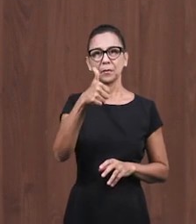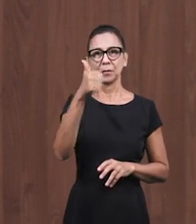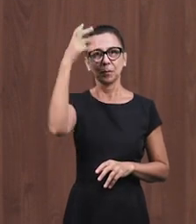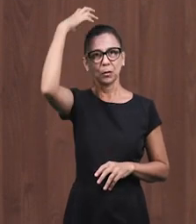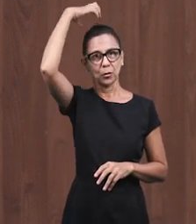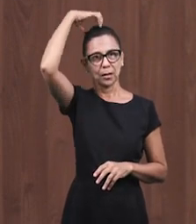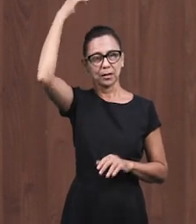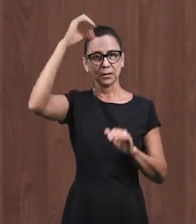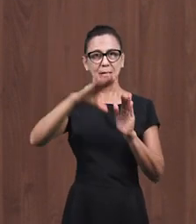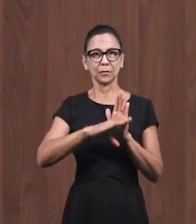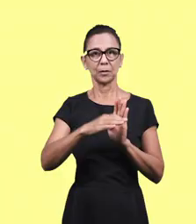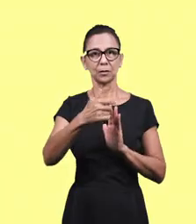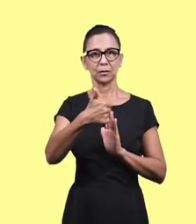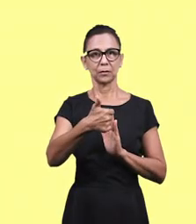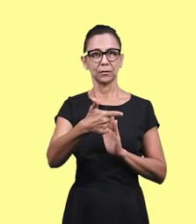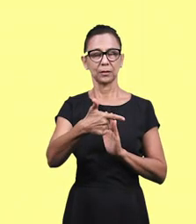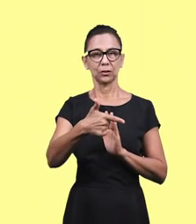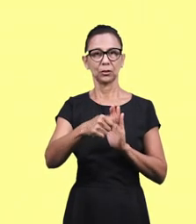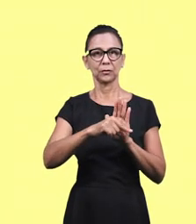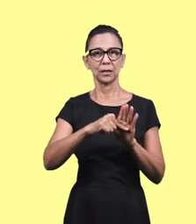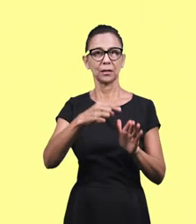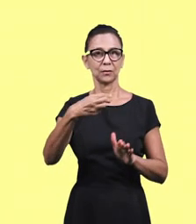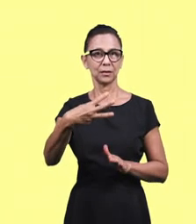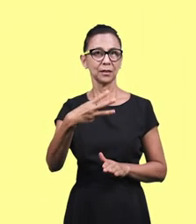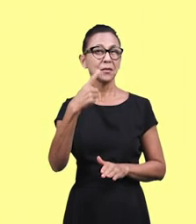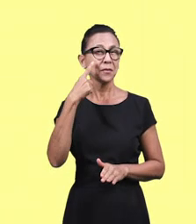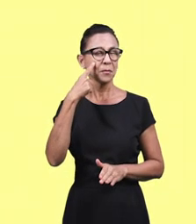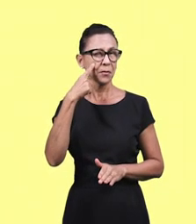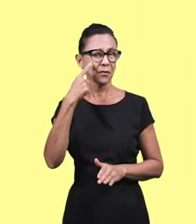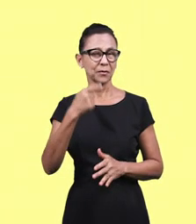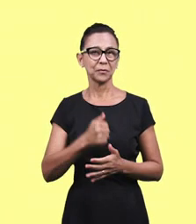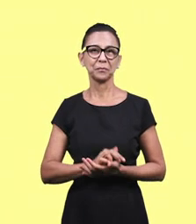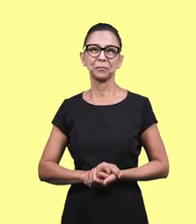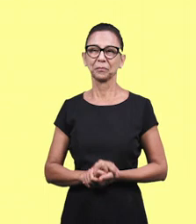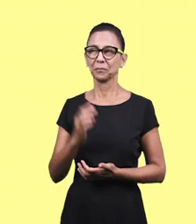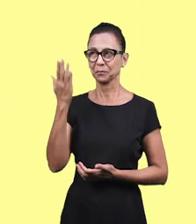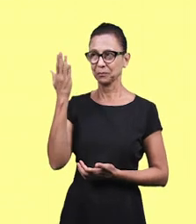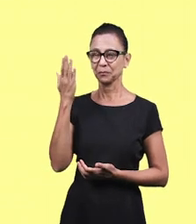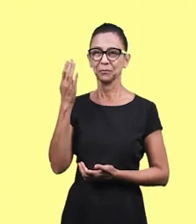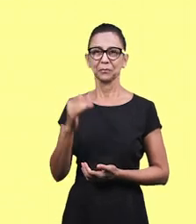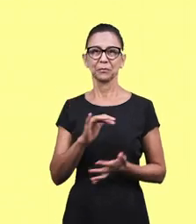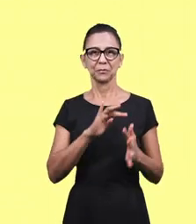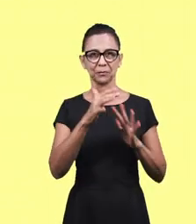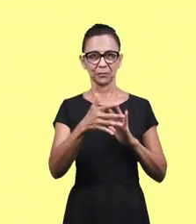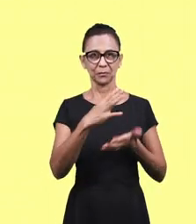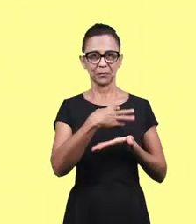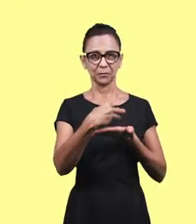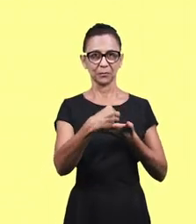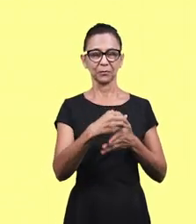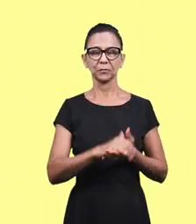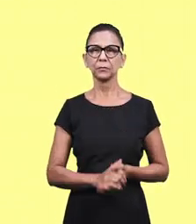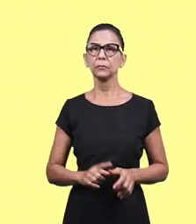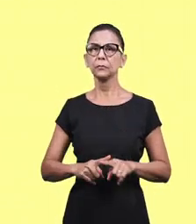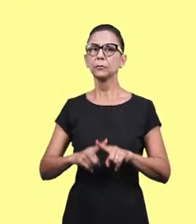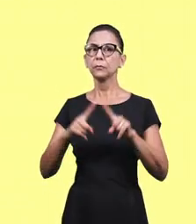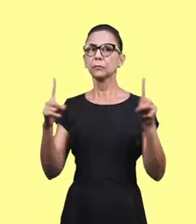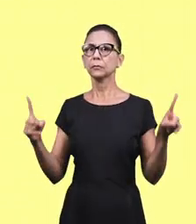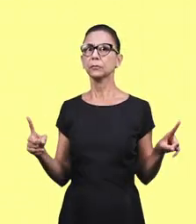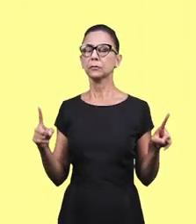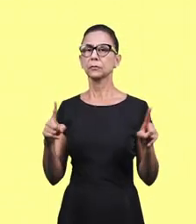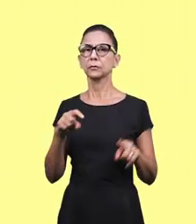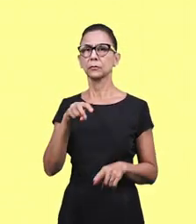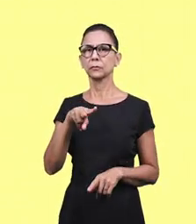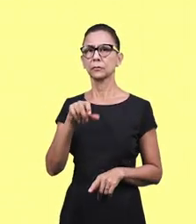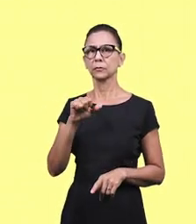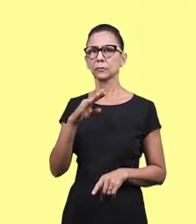Reis 21, 3. Vamos ler comigo? Está projetada aqui no quadro. Porém, Nabote disse